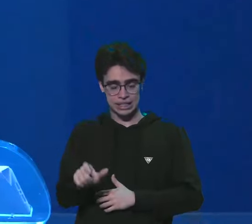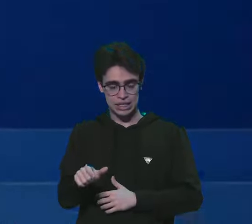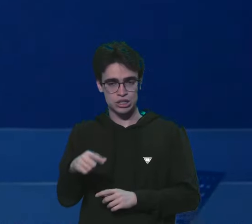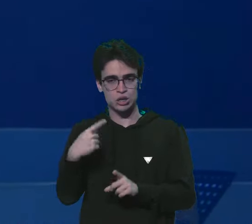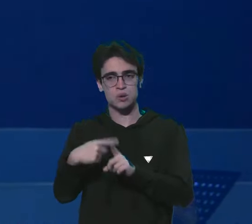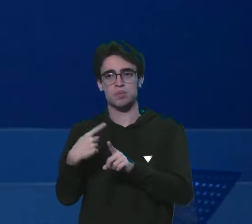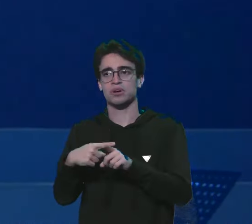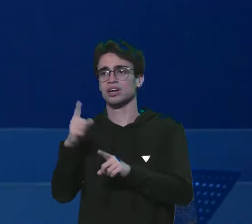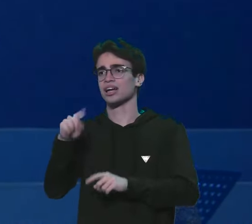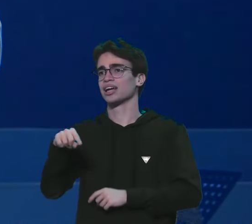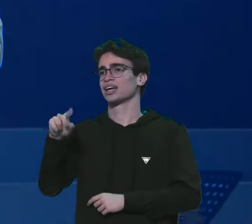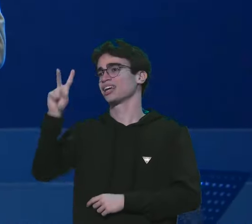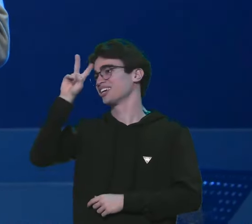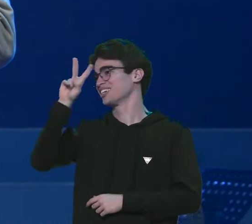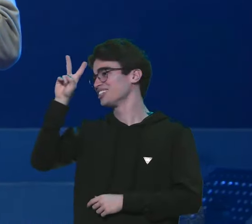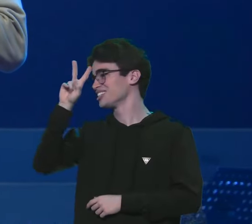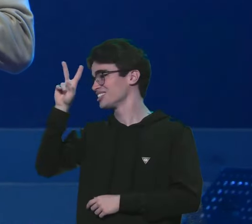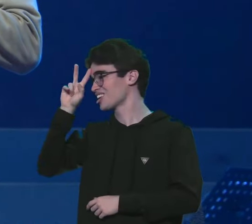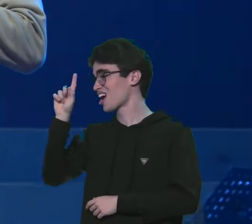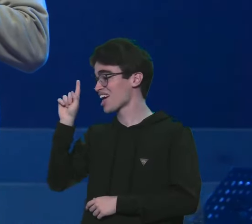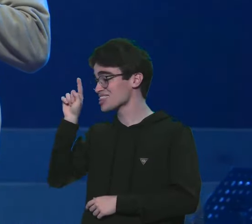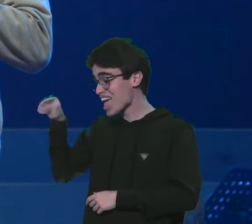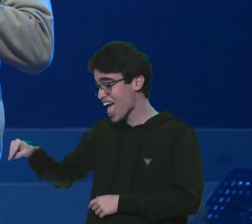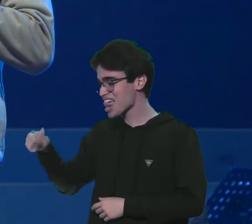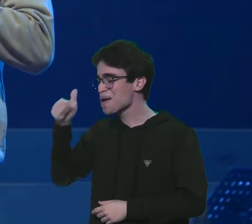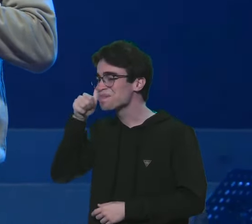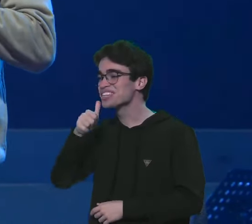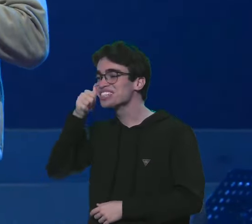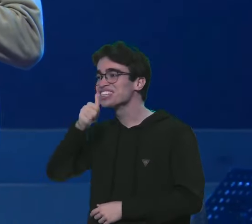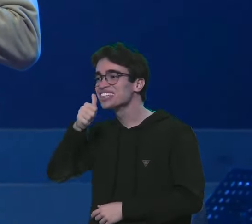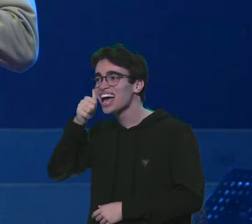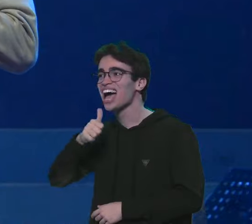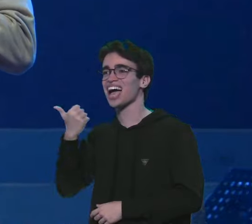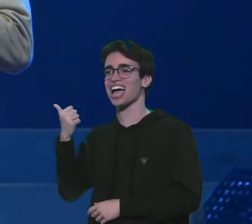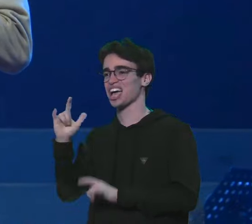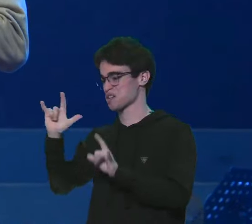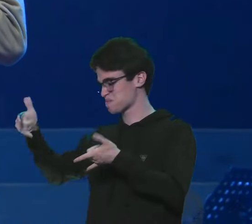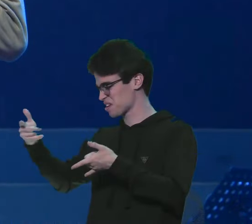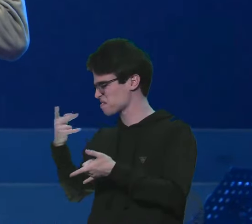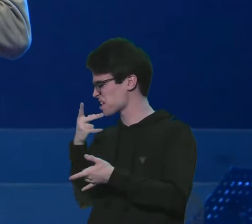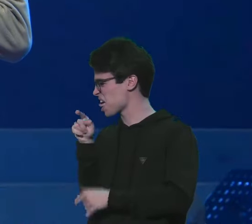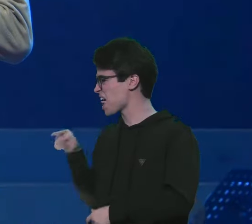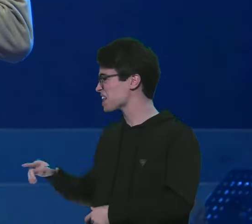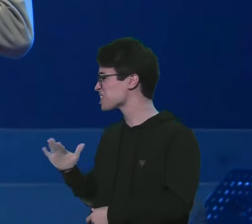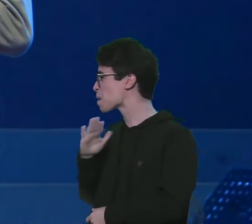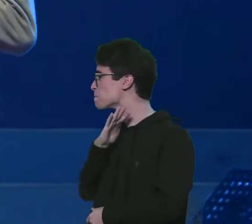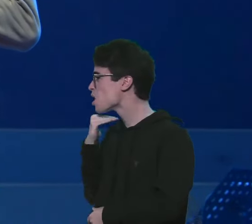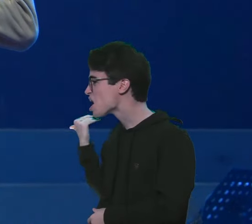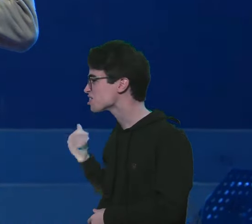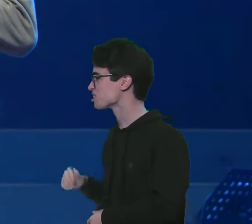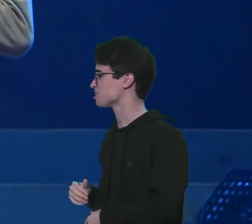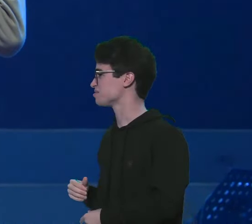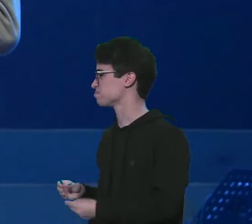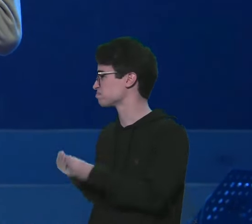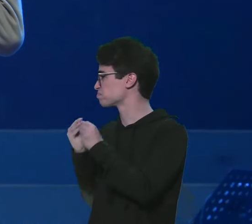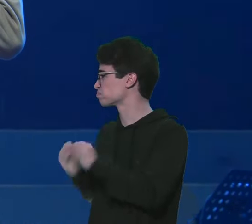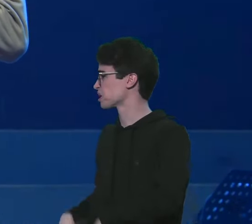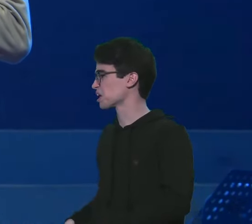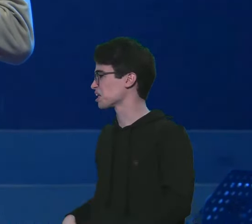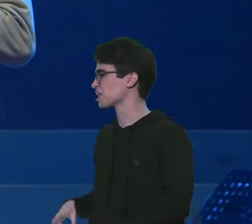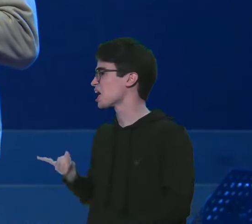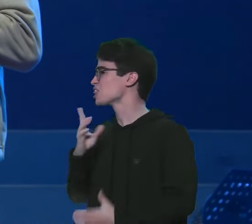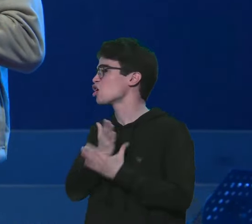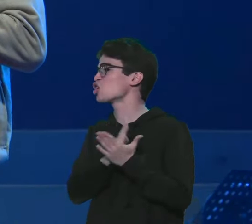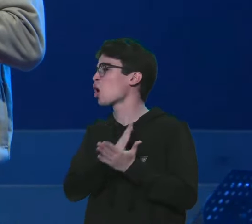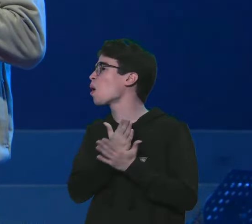assim como na história daquela menina, que as pessoas olharam e falaram: ela está morta, não tem mais o que fazer, não incomode